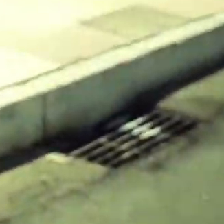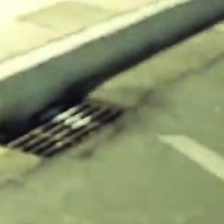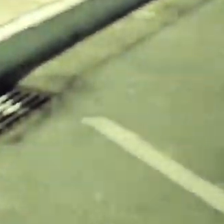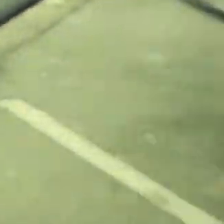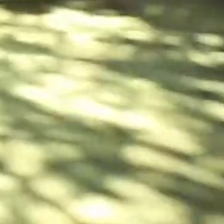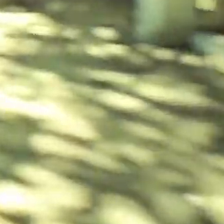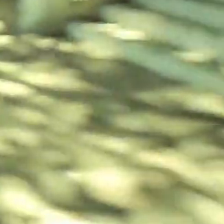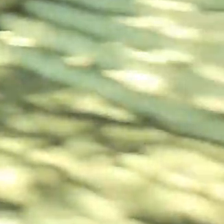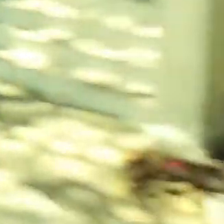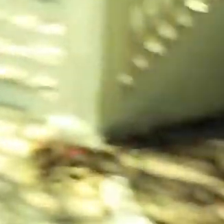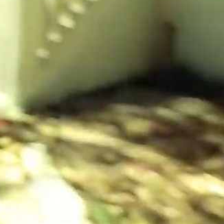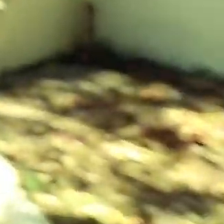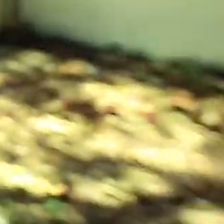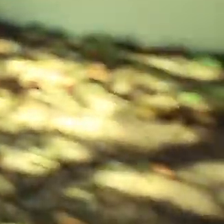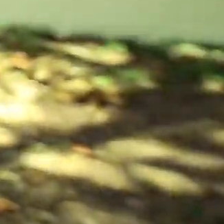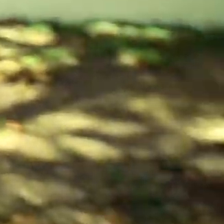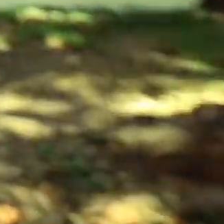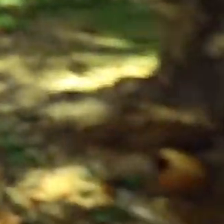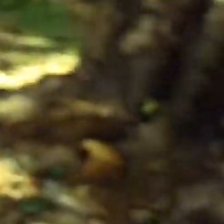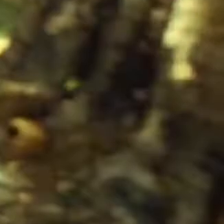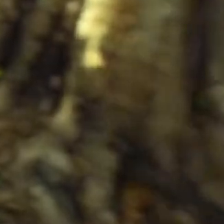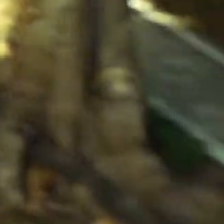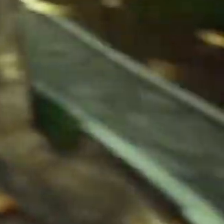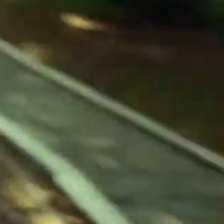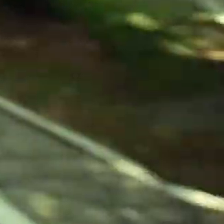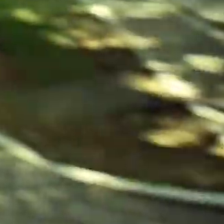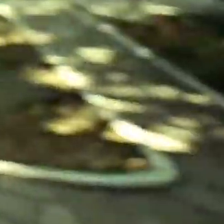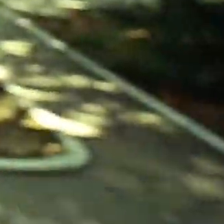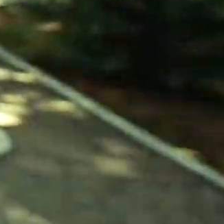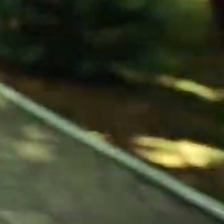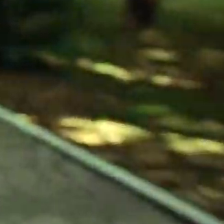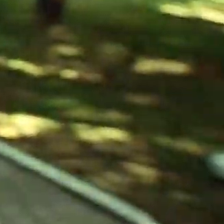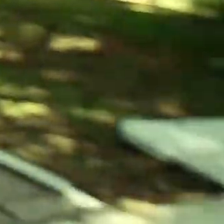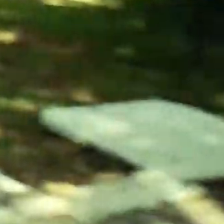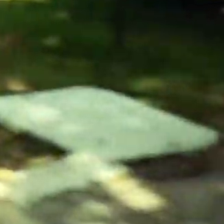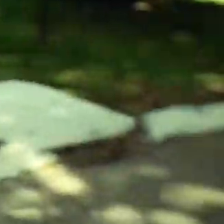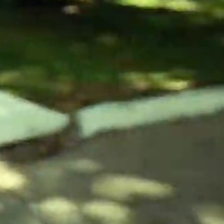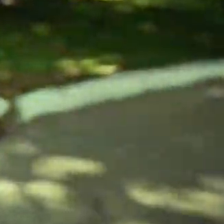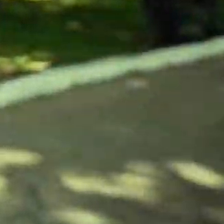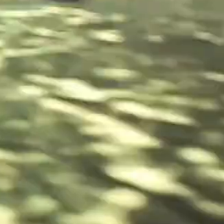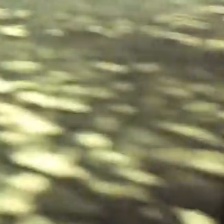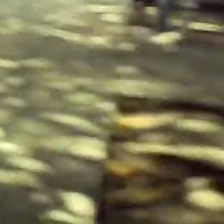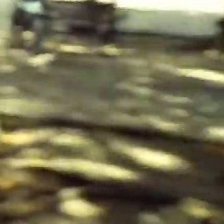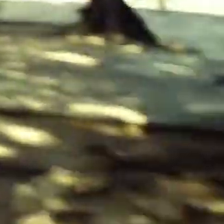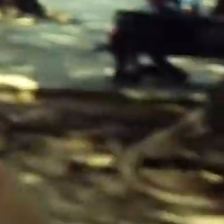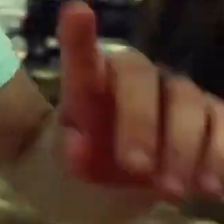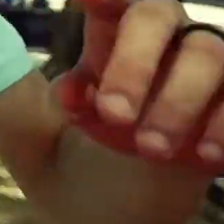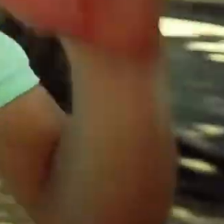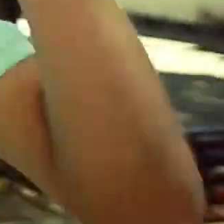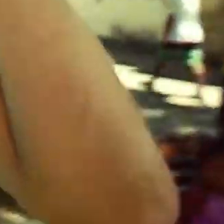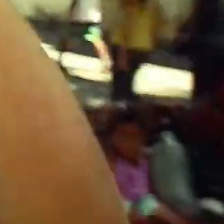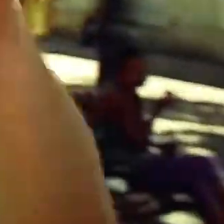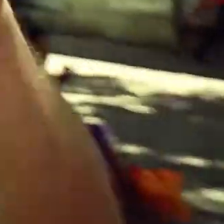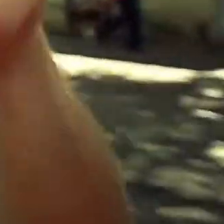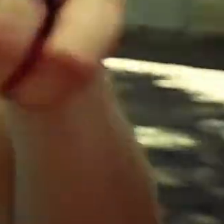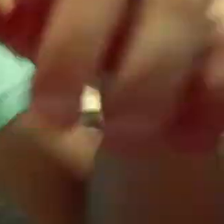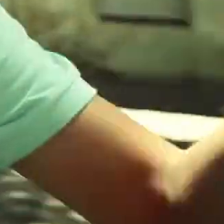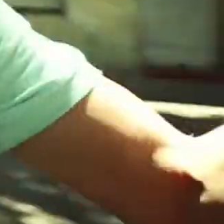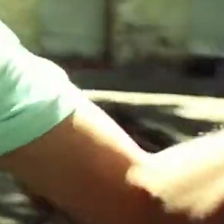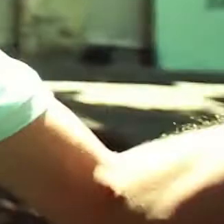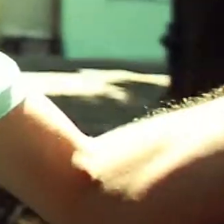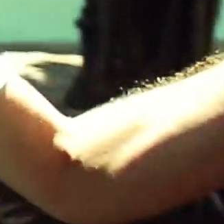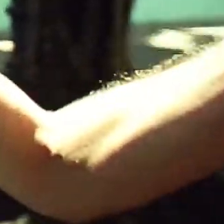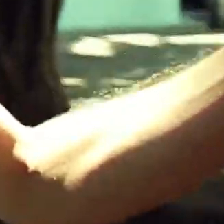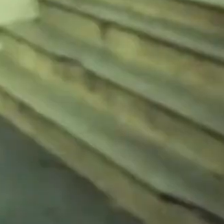curtir a natureza com a câmara municipal vamos cuidar e preservar uma das belas paisagens de joão pessoa é o seu lugar